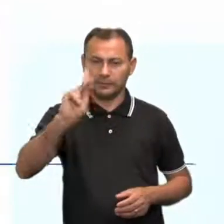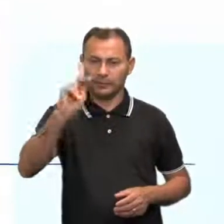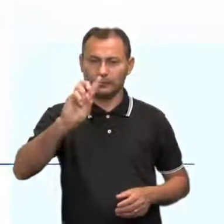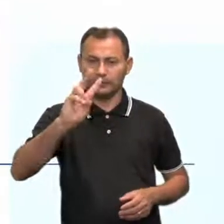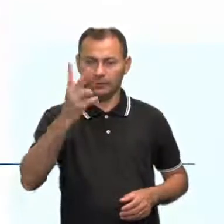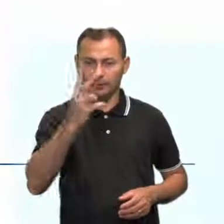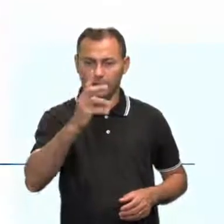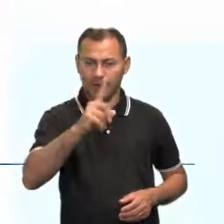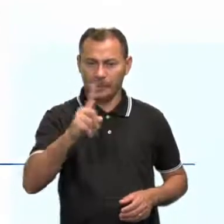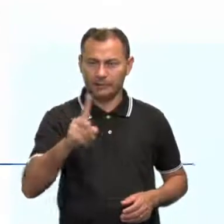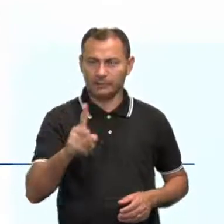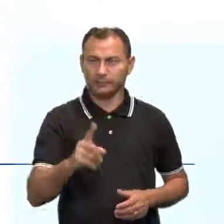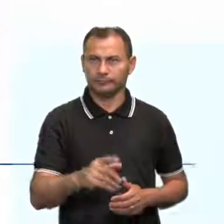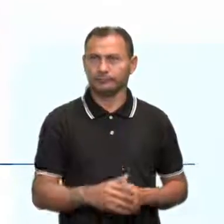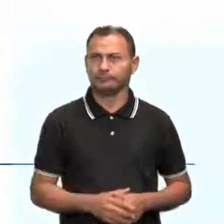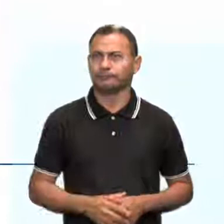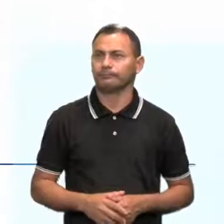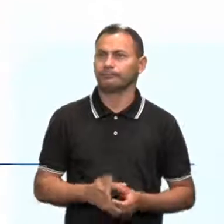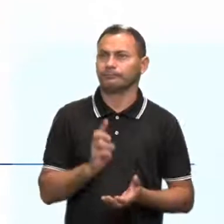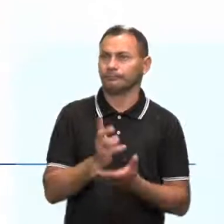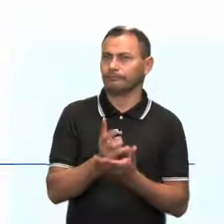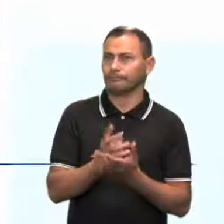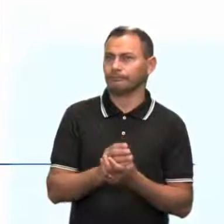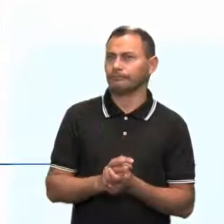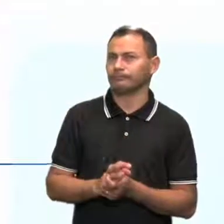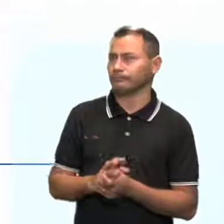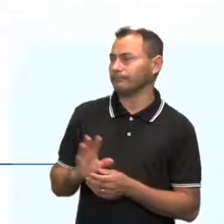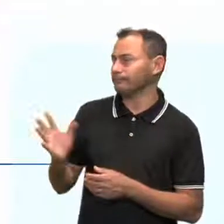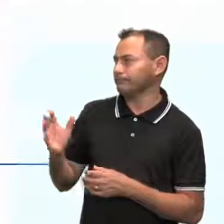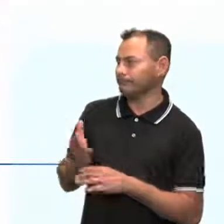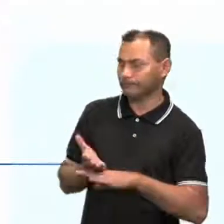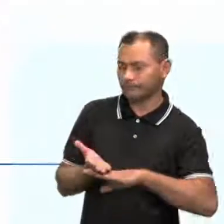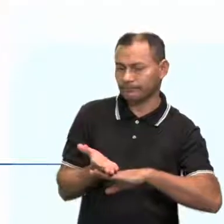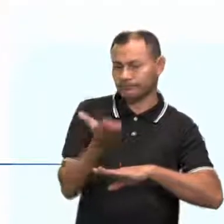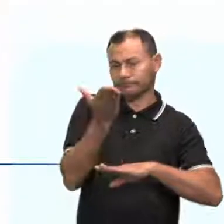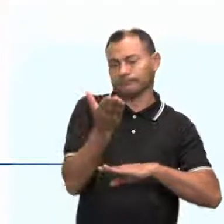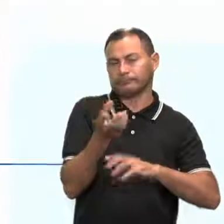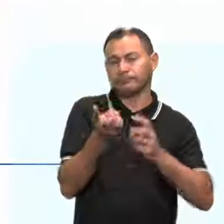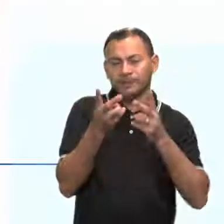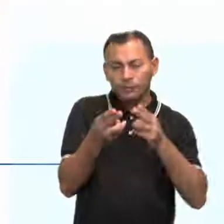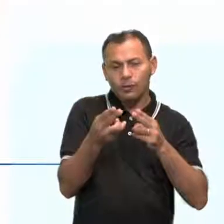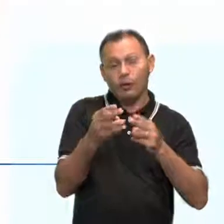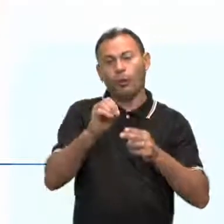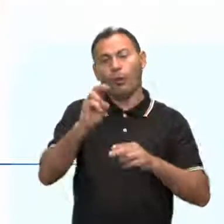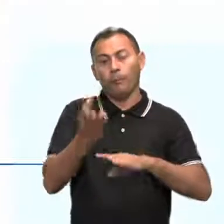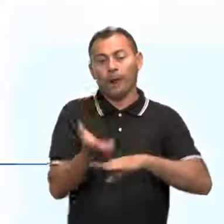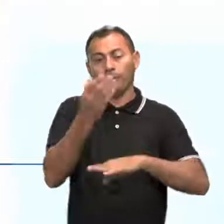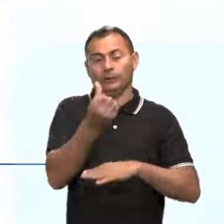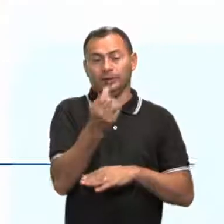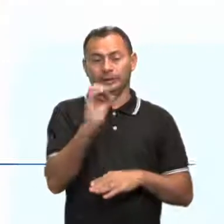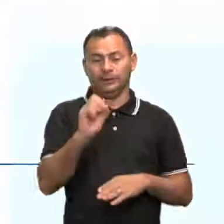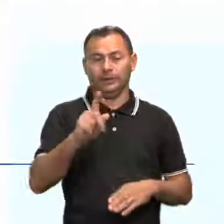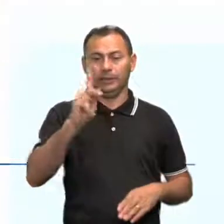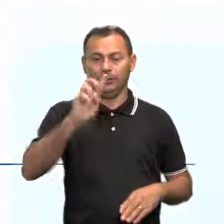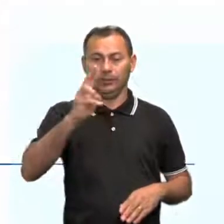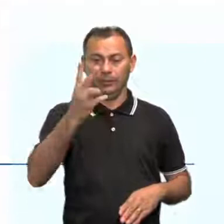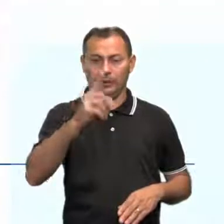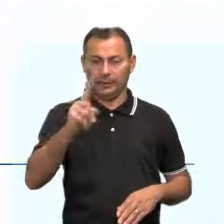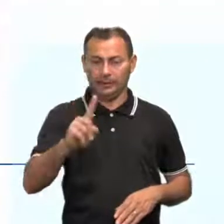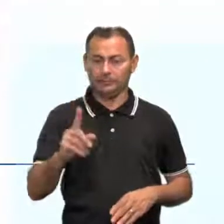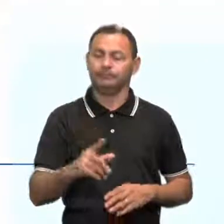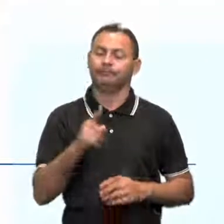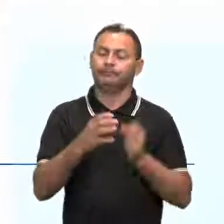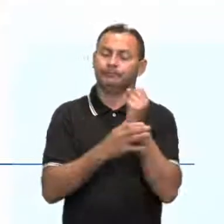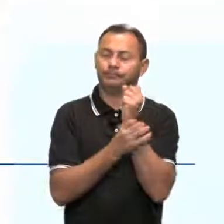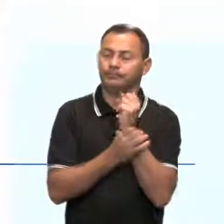kHz. Então ela tem que ser maior ou igual a 60 kHz. Com isso você